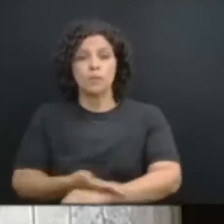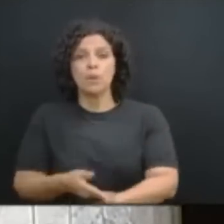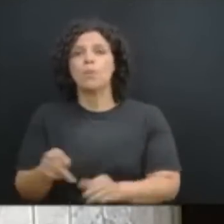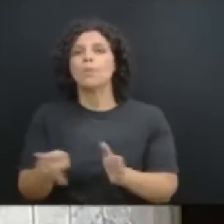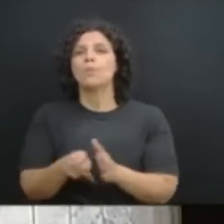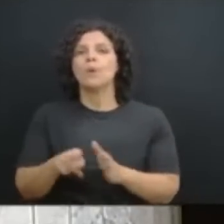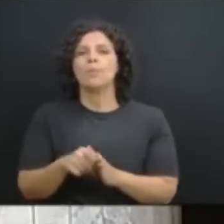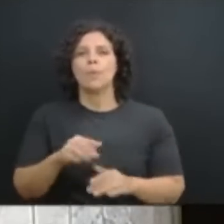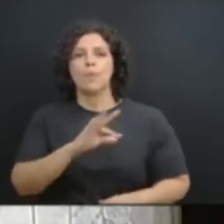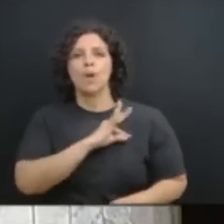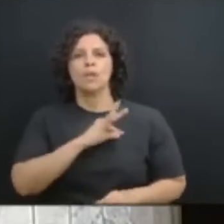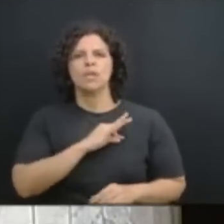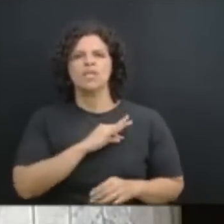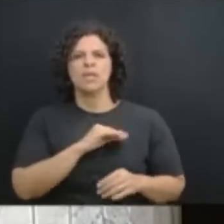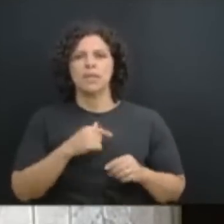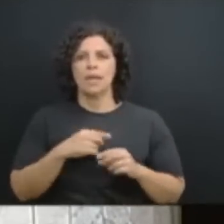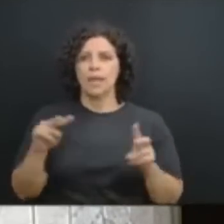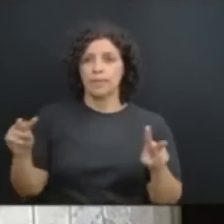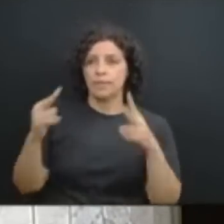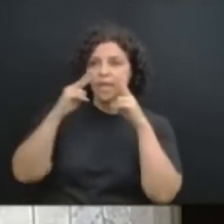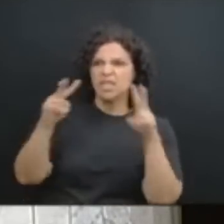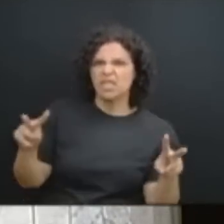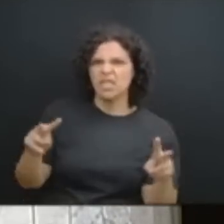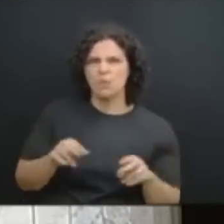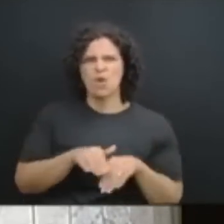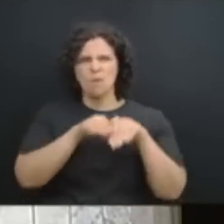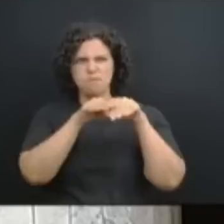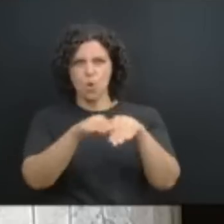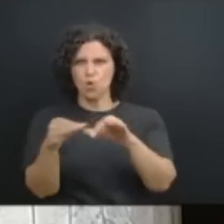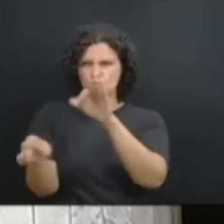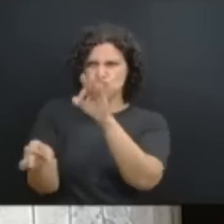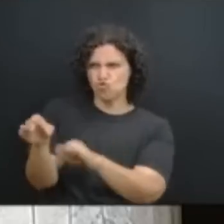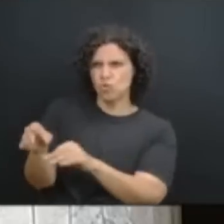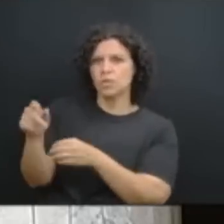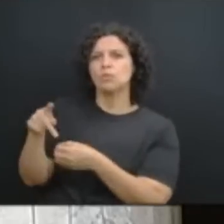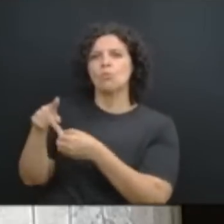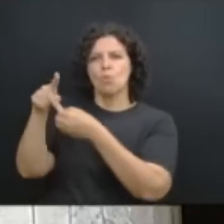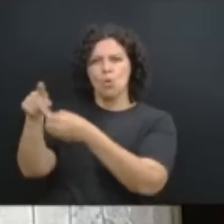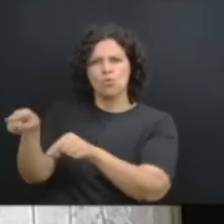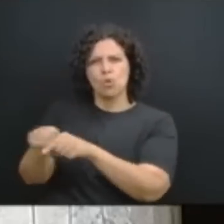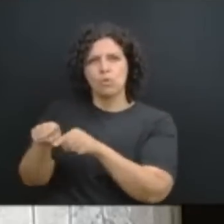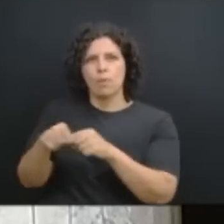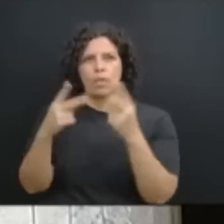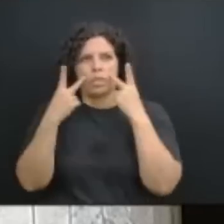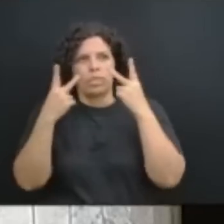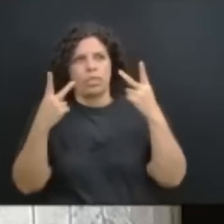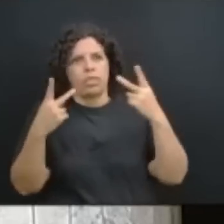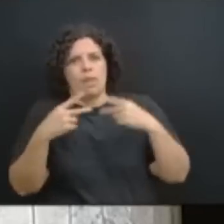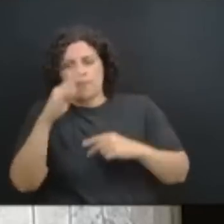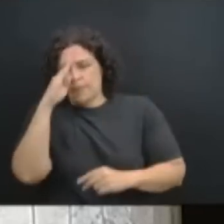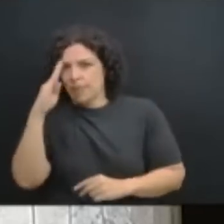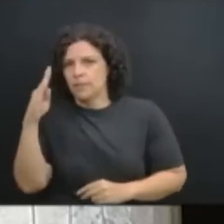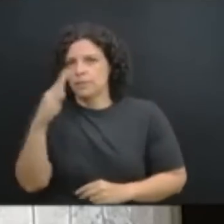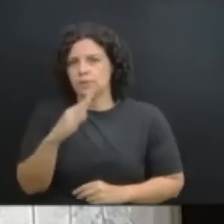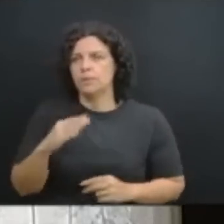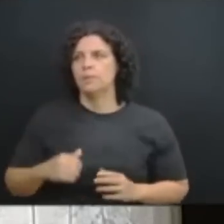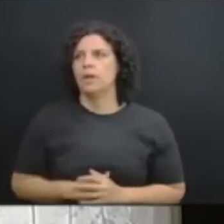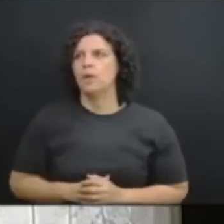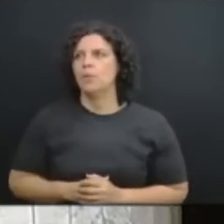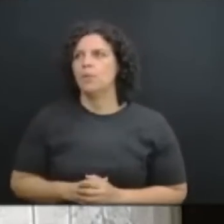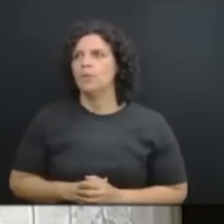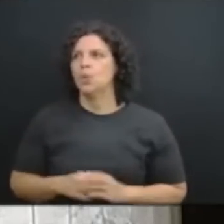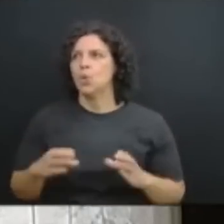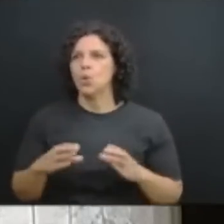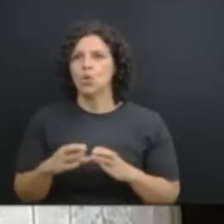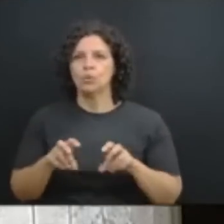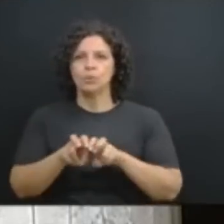intimidando as testemunhas, o juiz, o promotor e principalmente o corpo